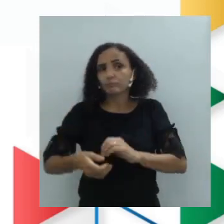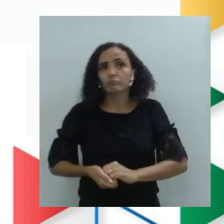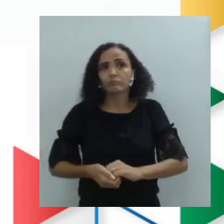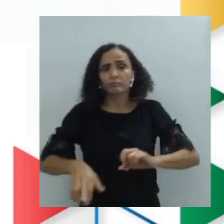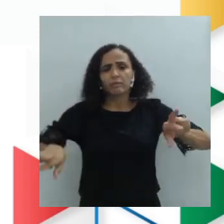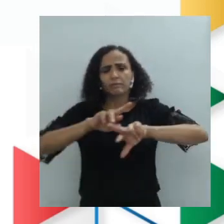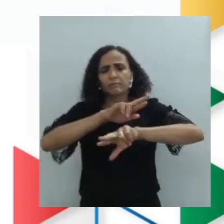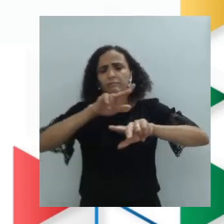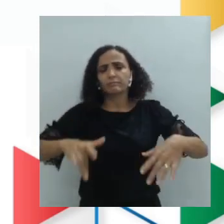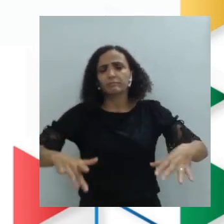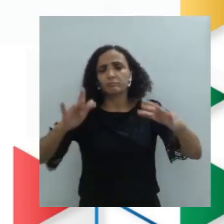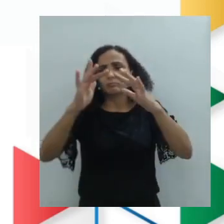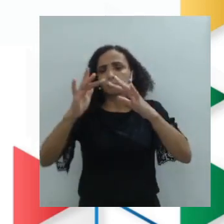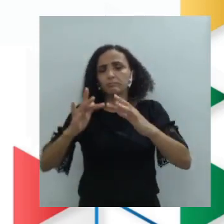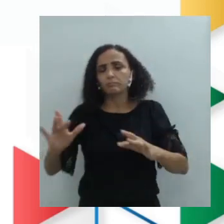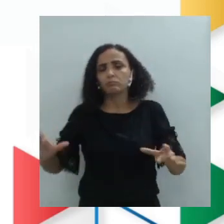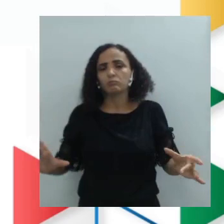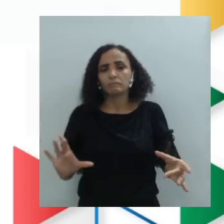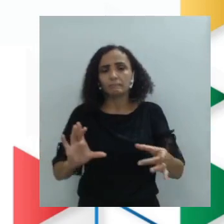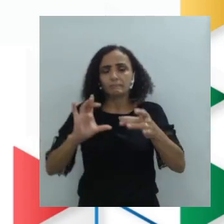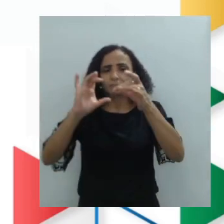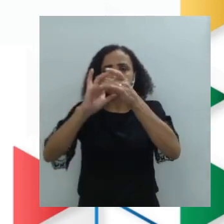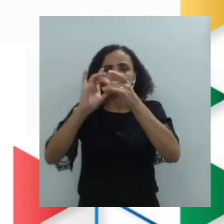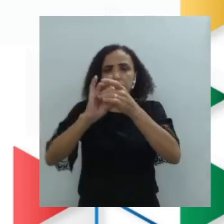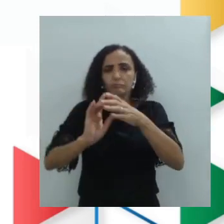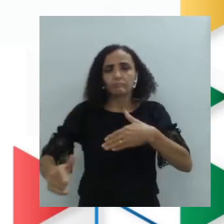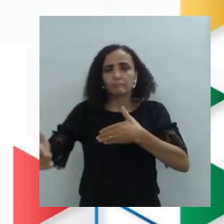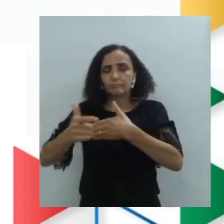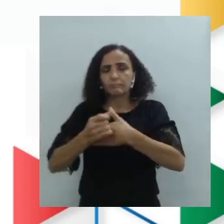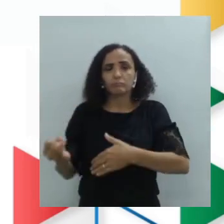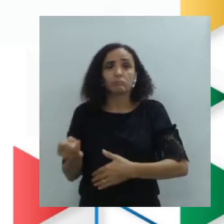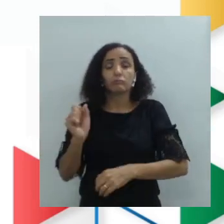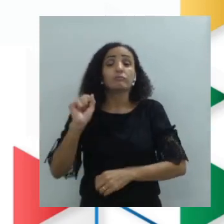Diversas células juntas e realizando determinada função formam